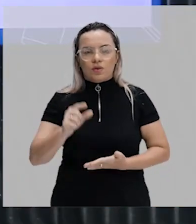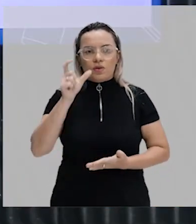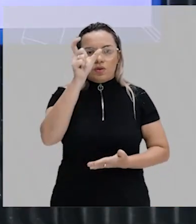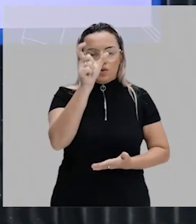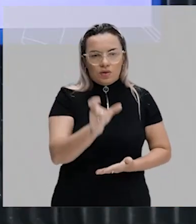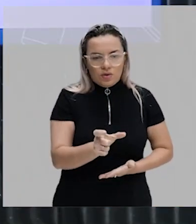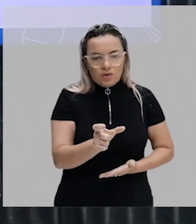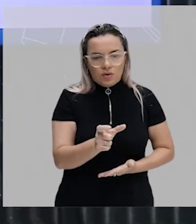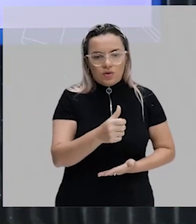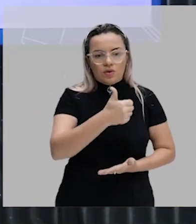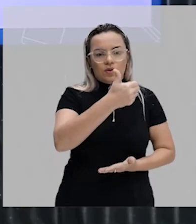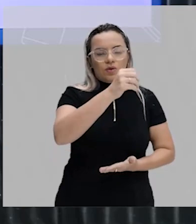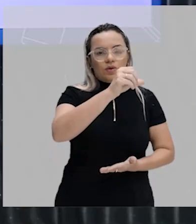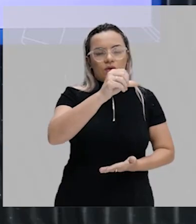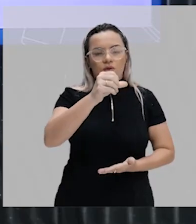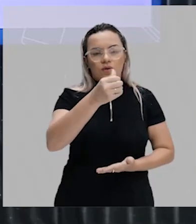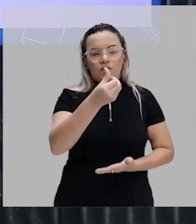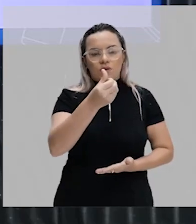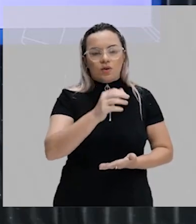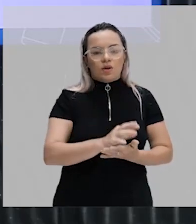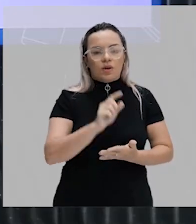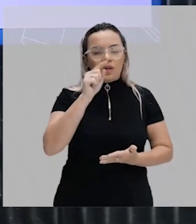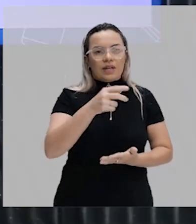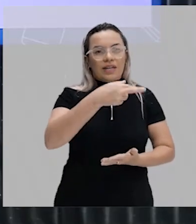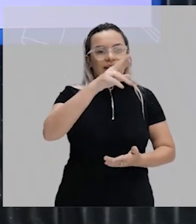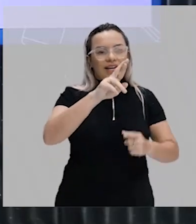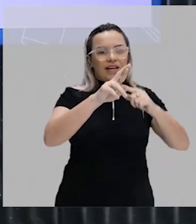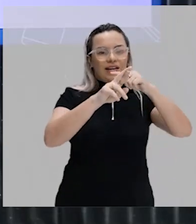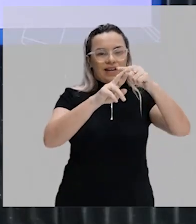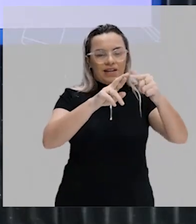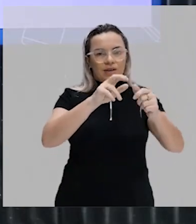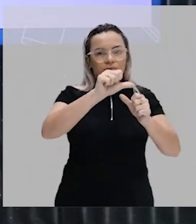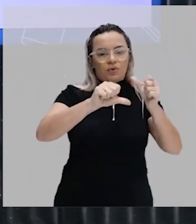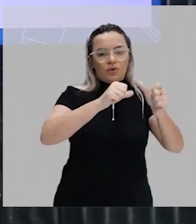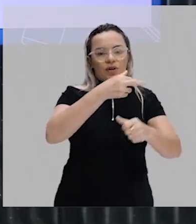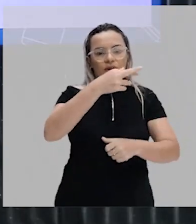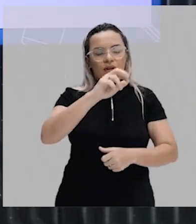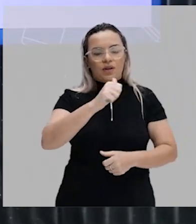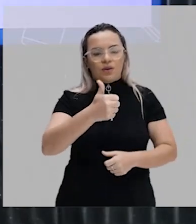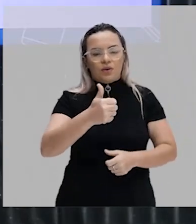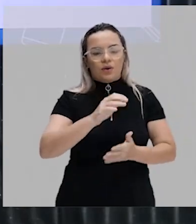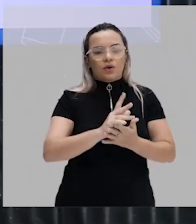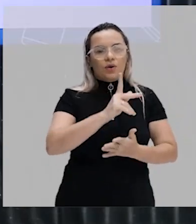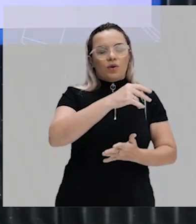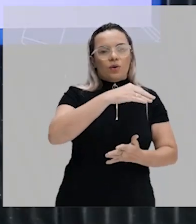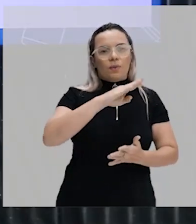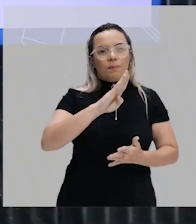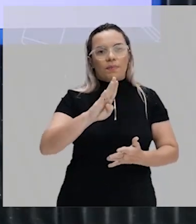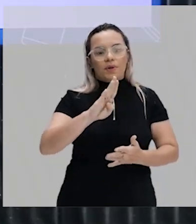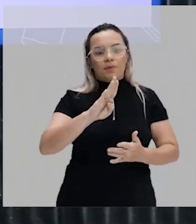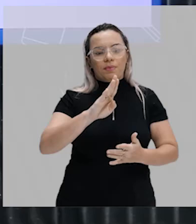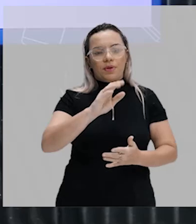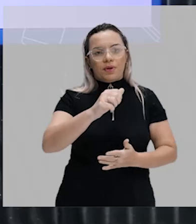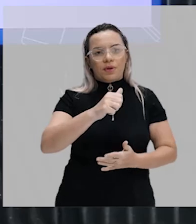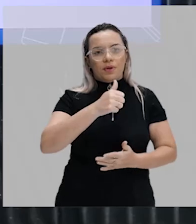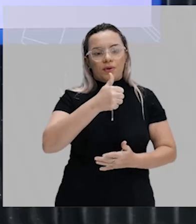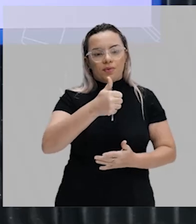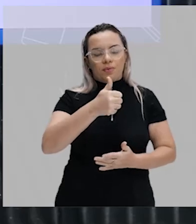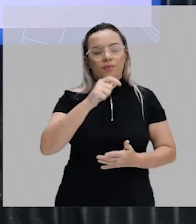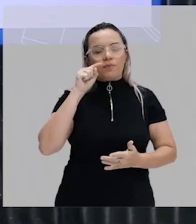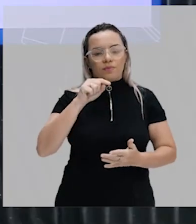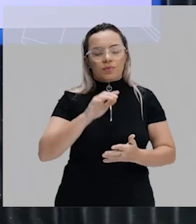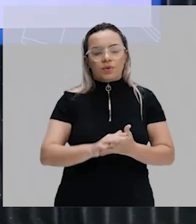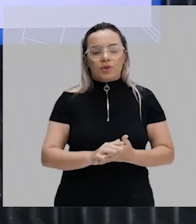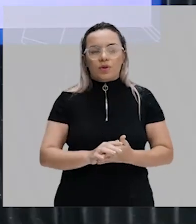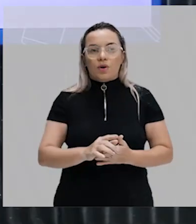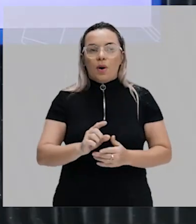em 96, aquele R, eu chamei de R1, tá? Aquele PIB, eu chamei de PIB1. Justamente porque eu vou encontrar um outro R